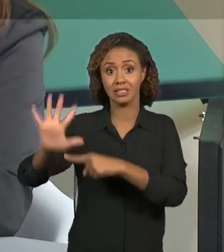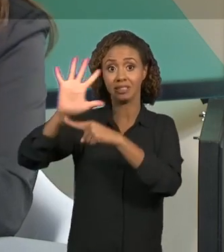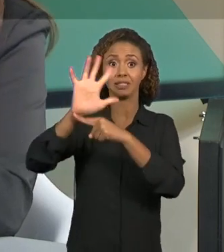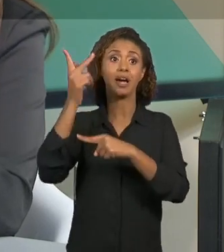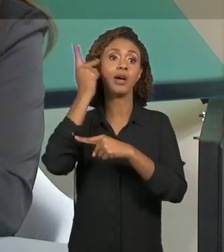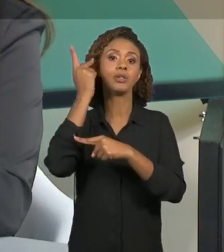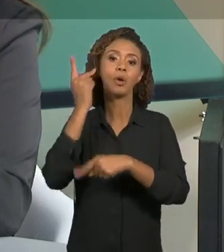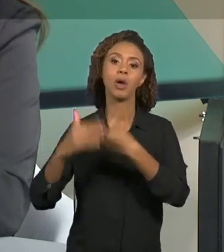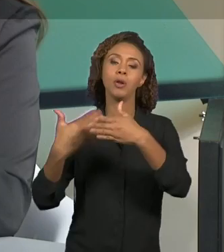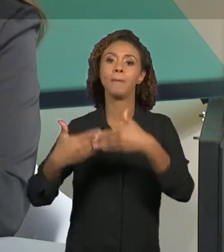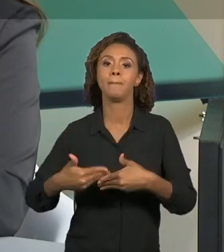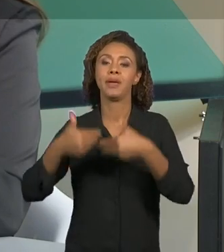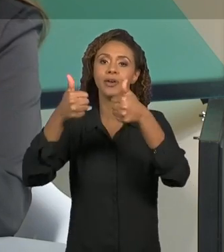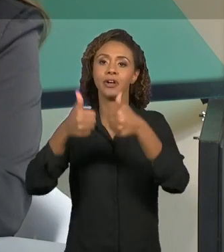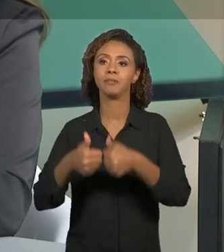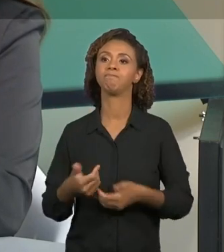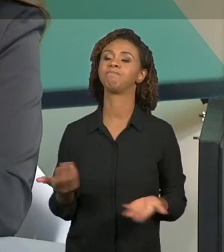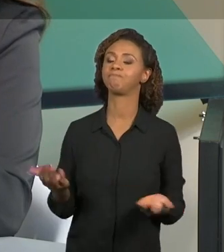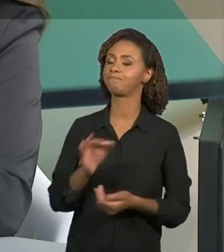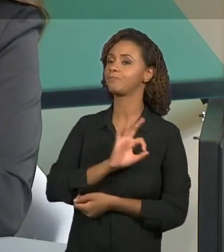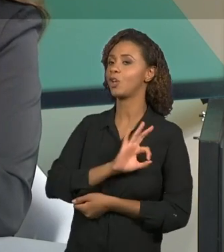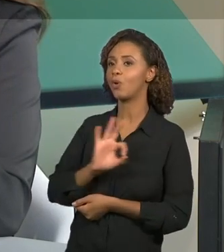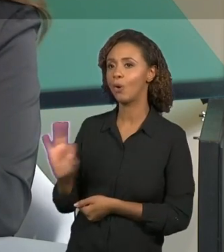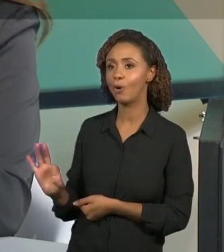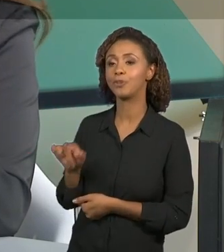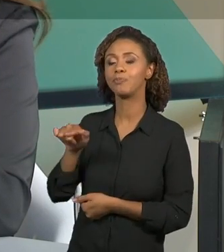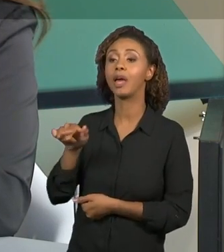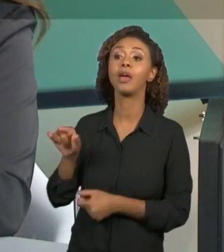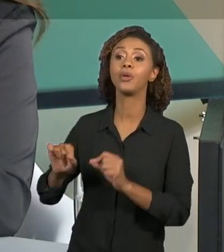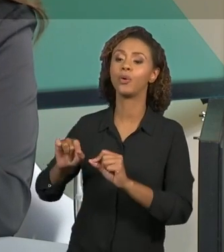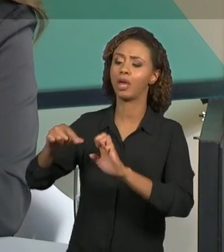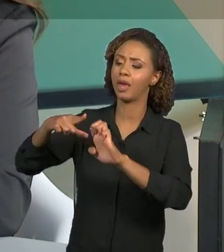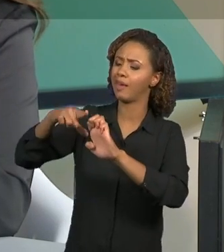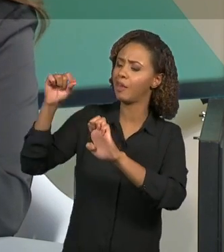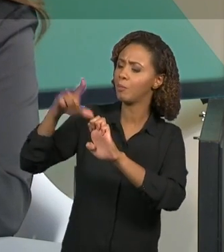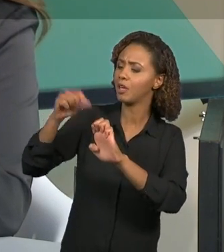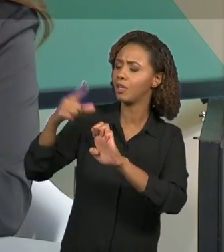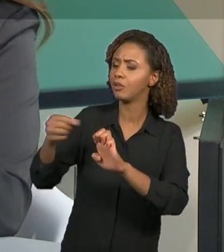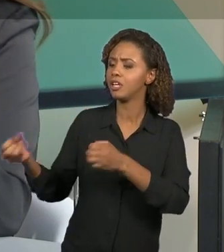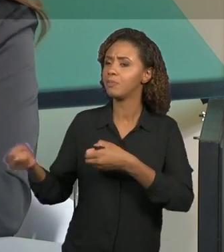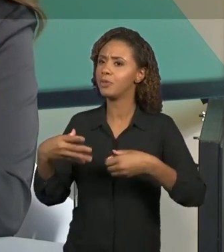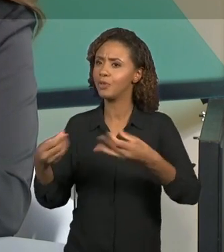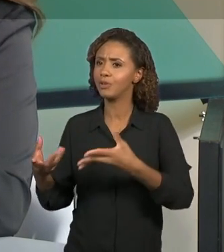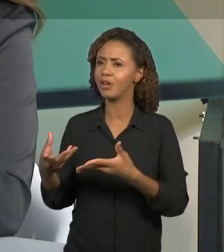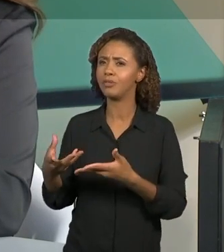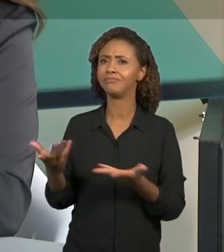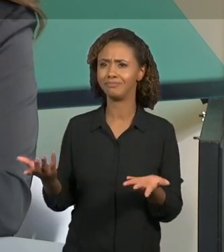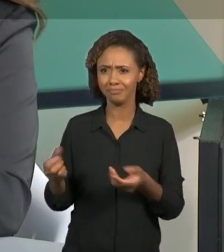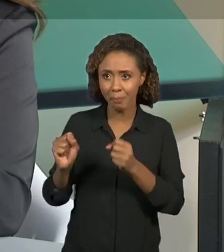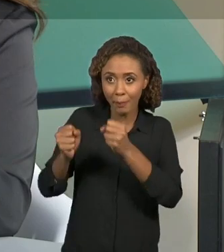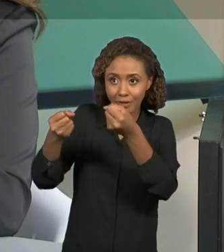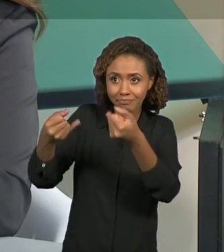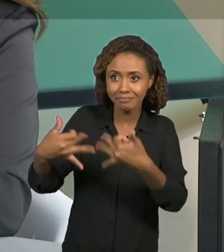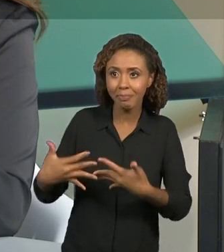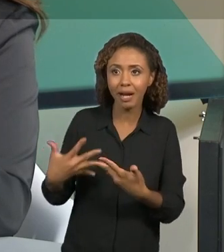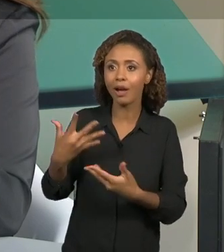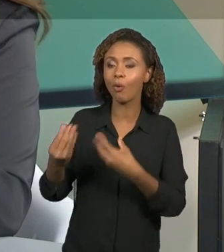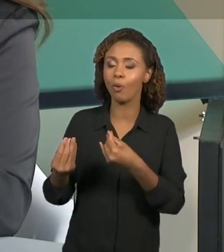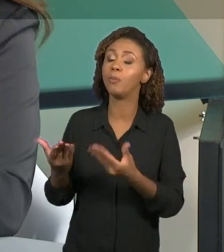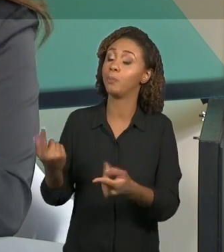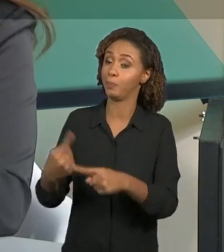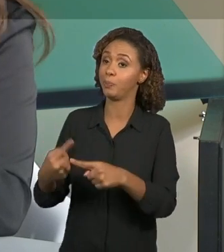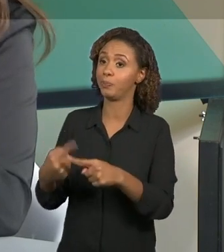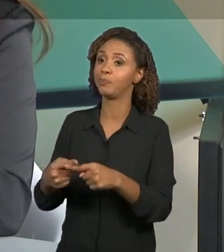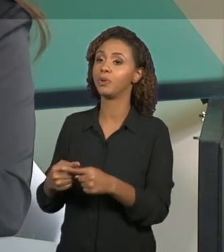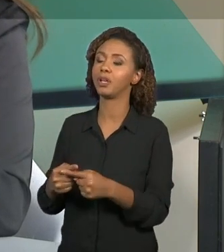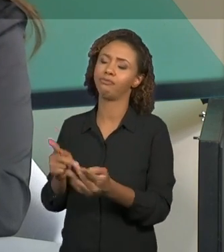a gente vai para um caminho do empreendedorismo e da inovação você quer falar um pouquinho para gente sobre isso porque